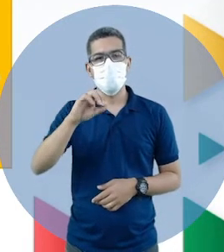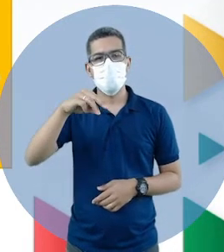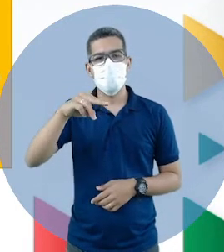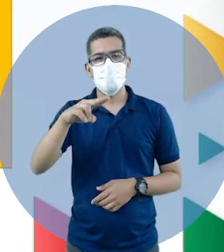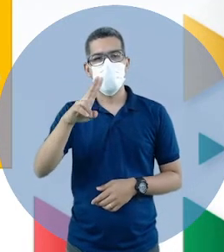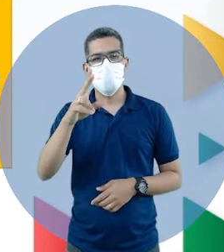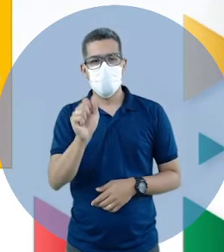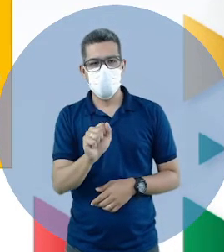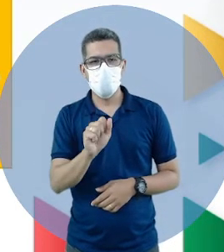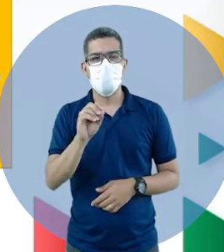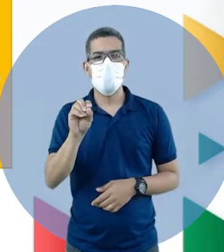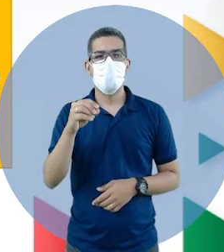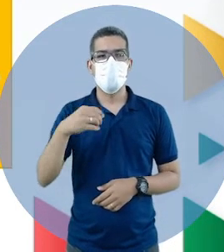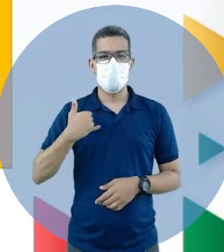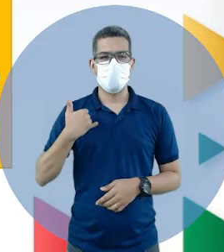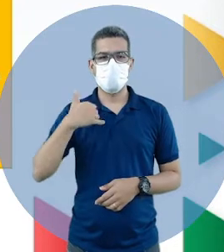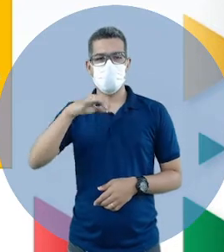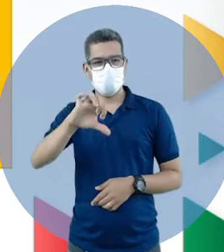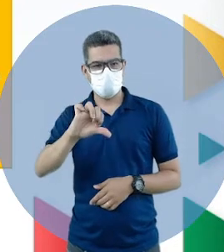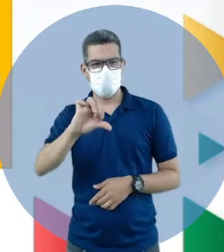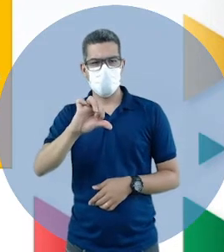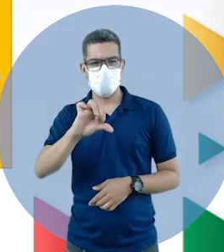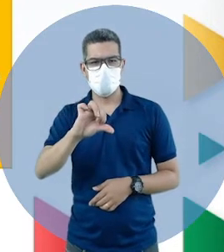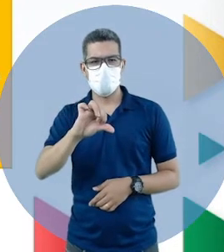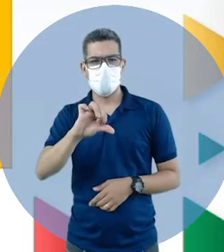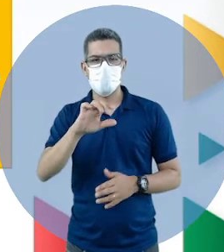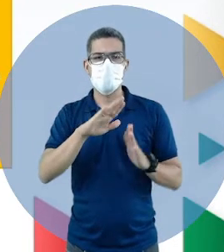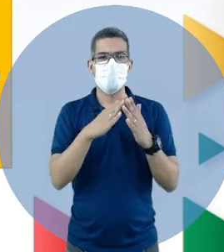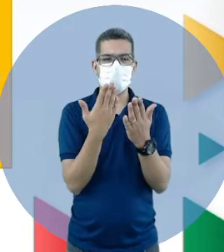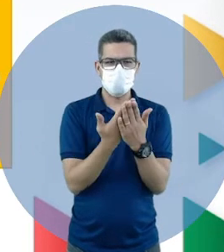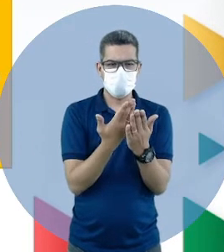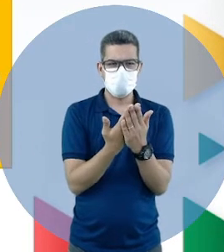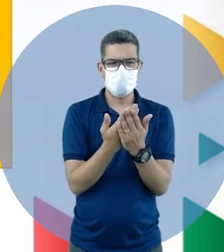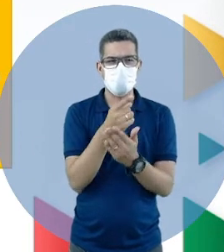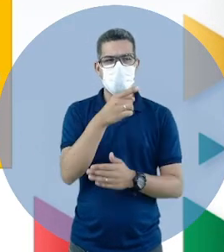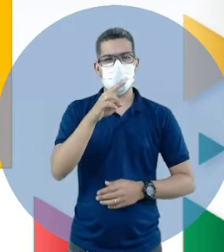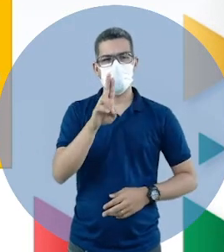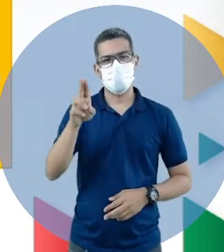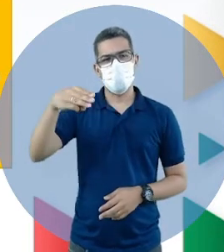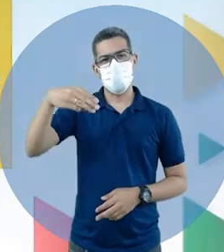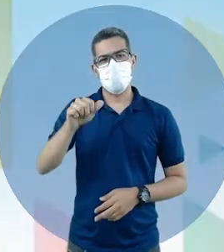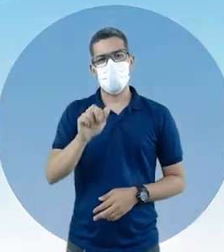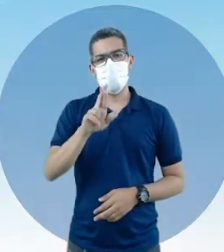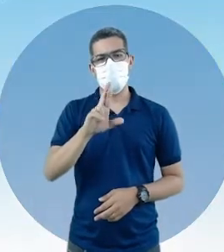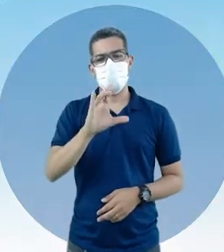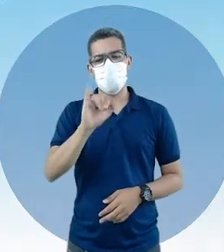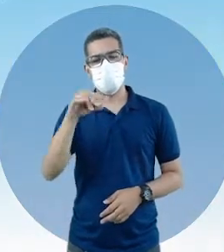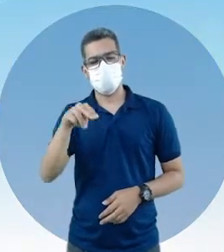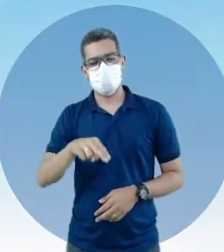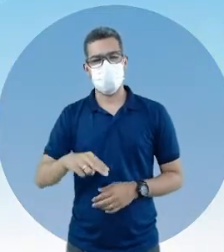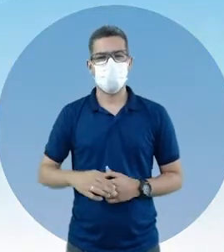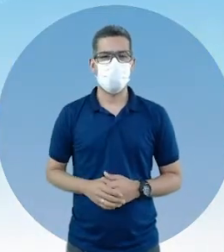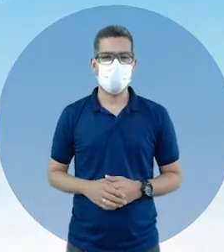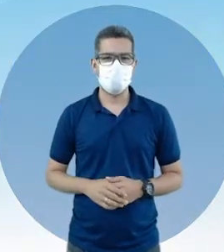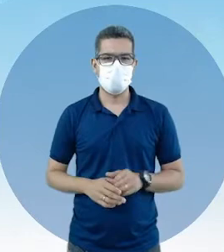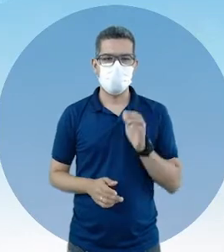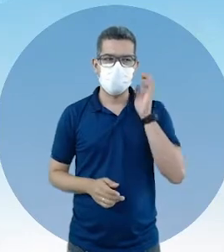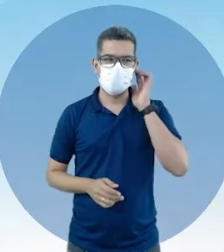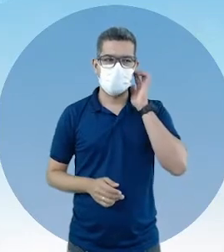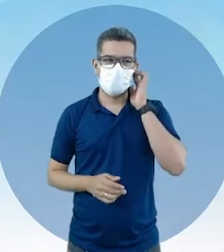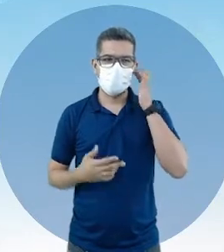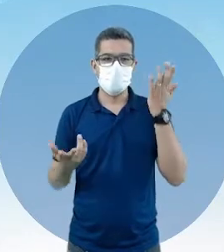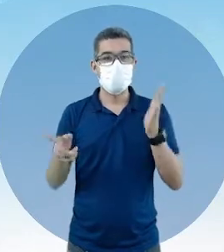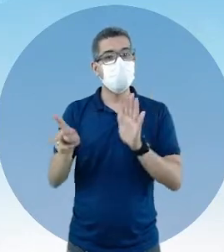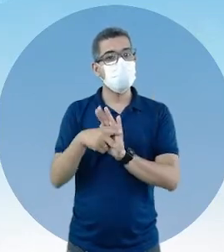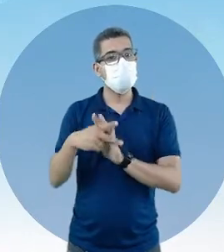Da própria cidade, em outras. Então, isso aí é um pouco sobre João Paulo II, polonês,